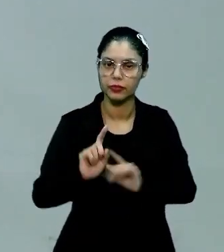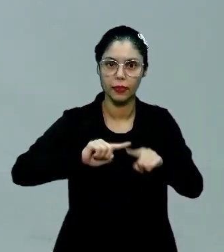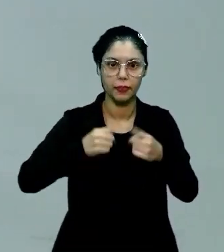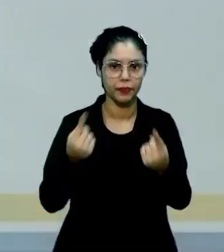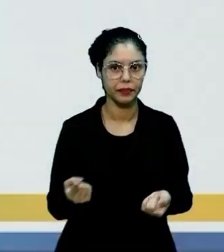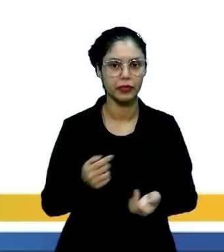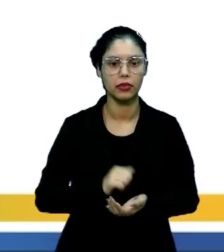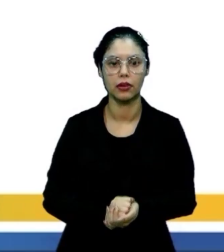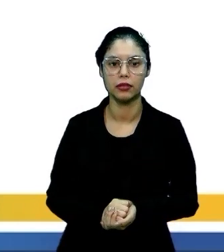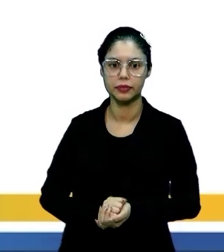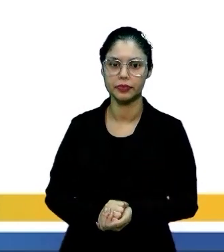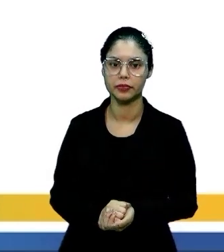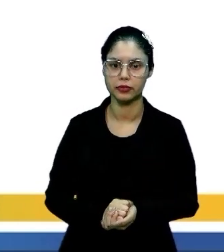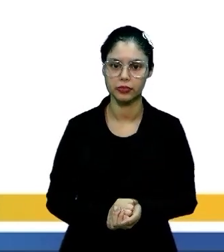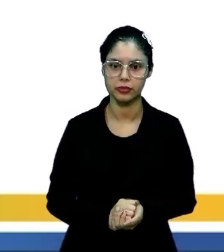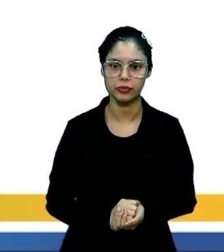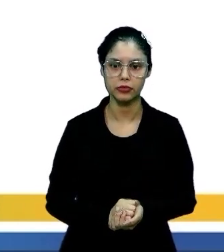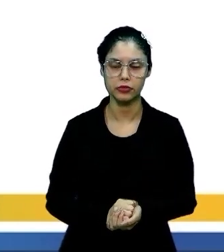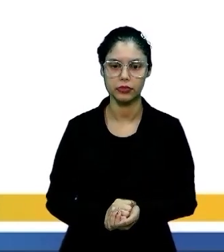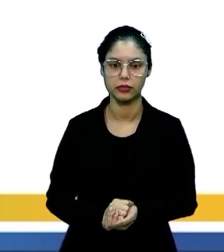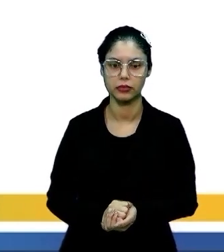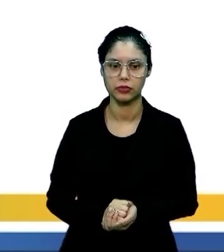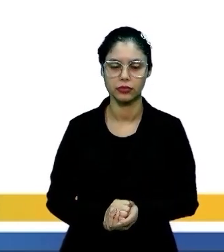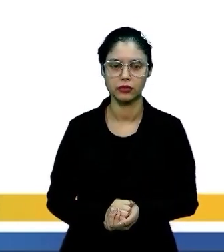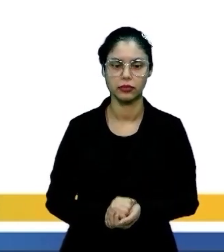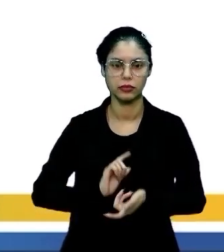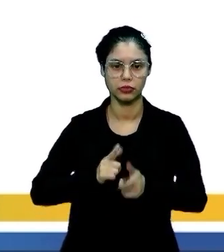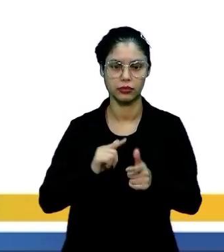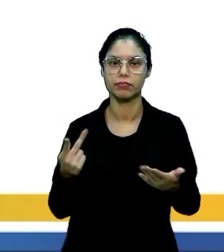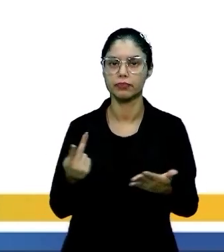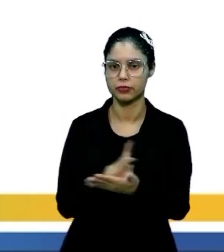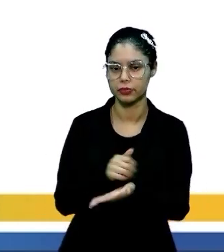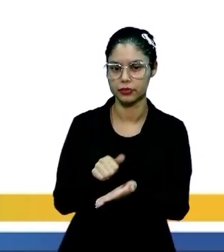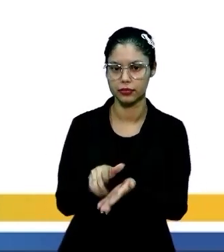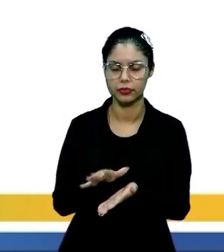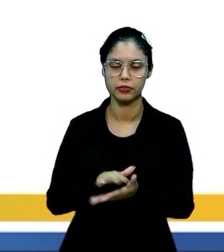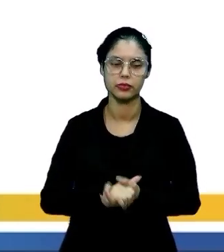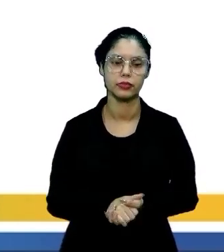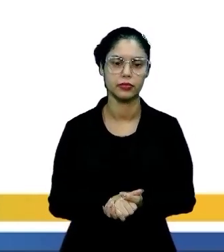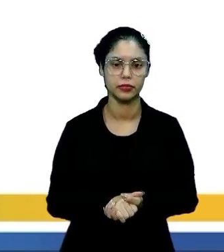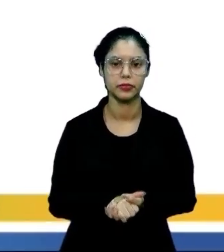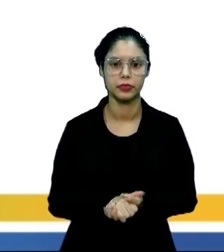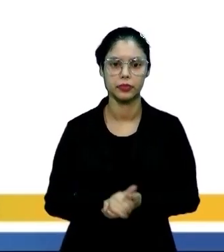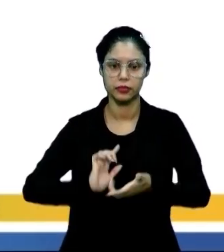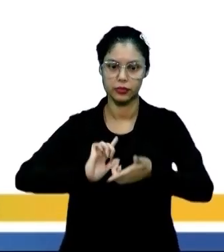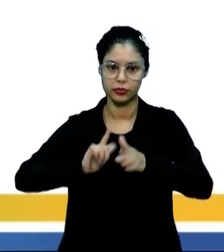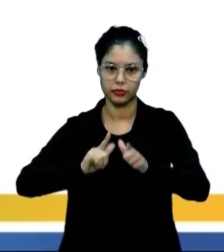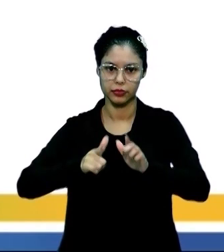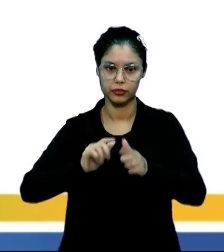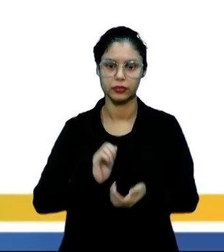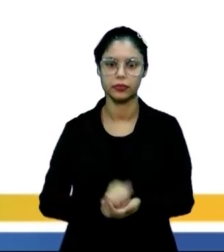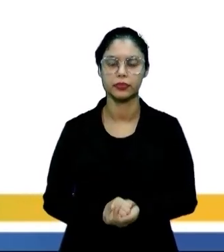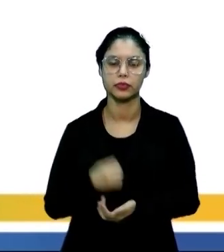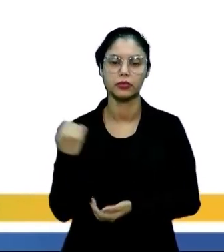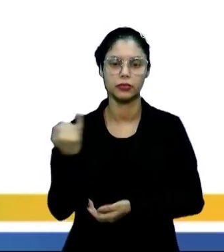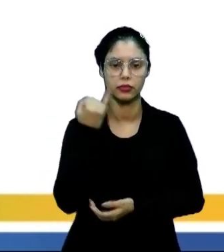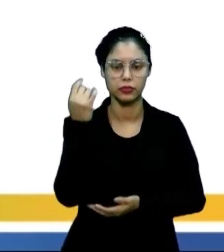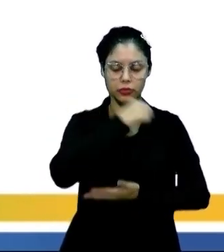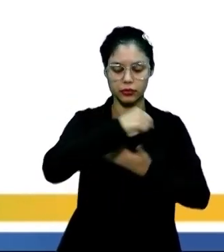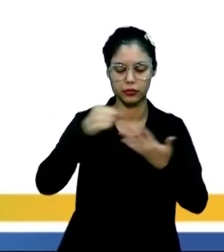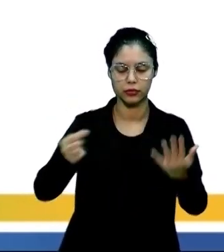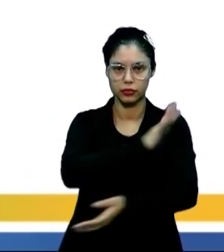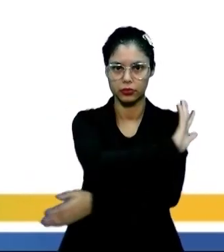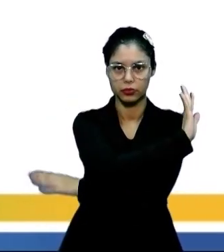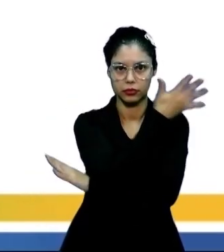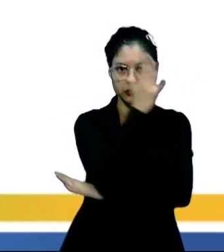Portanto, nessa questão, a alternativa C também está descartada, ok? Letra D, importância dos elementos